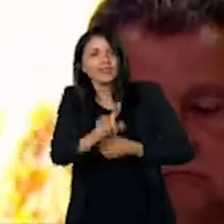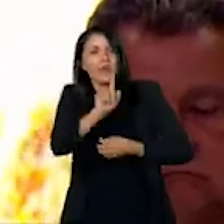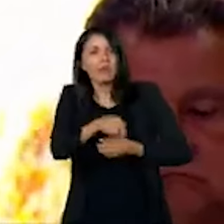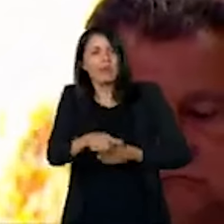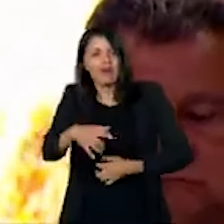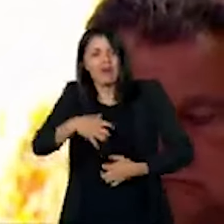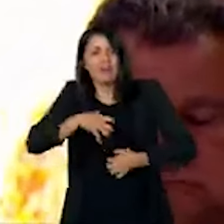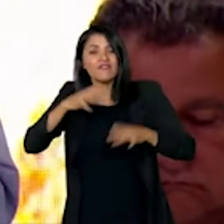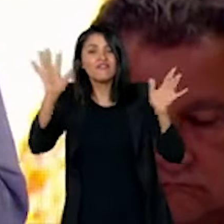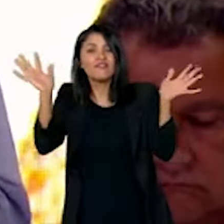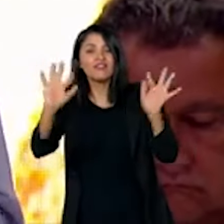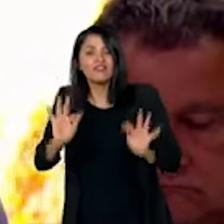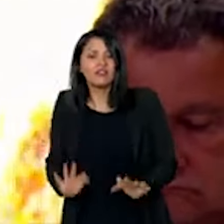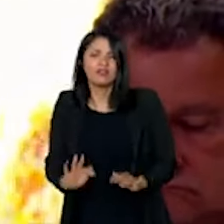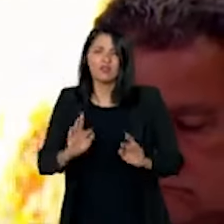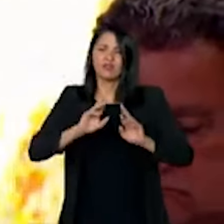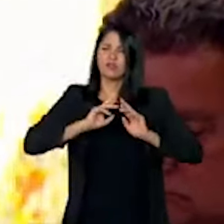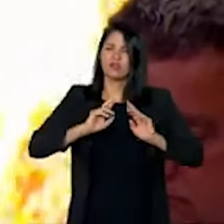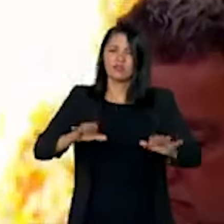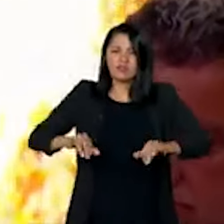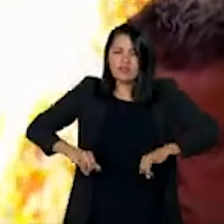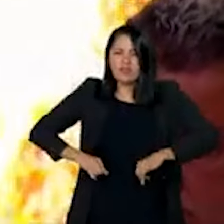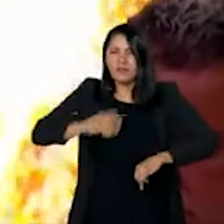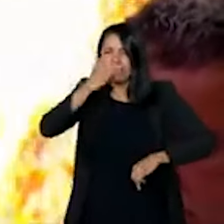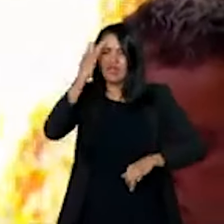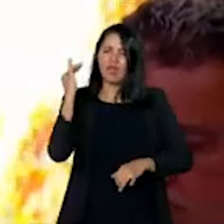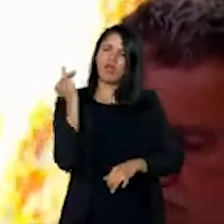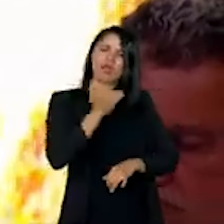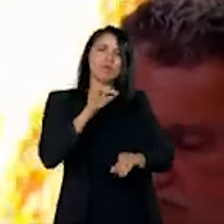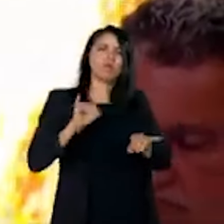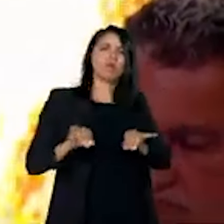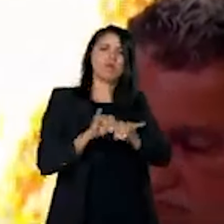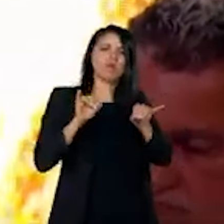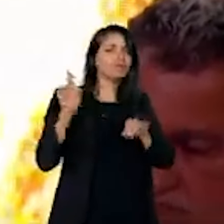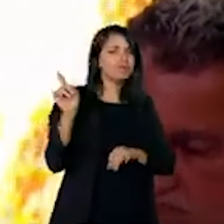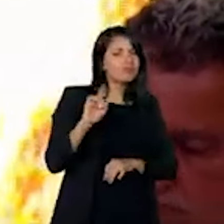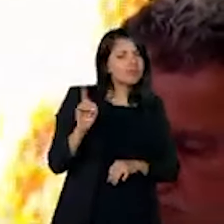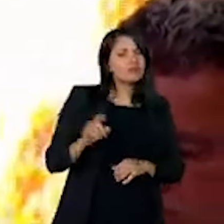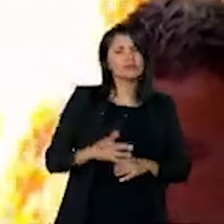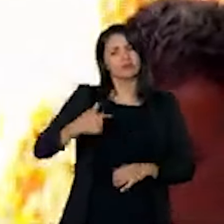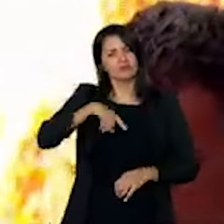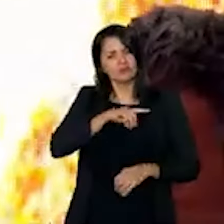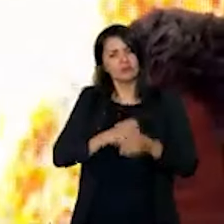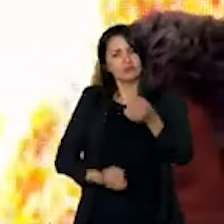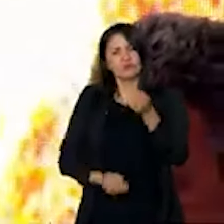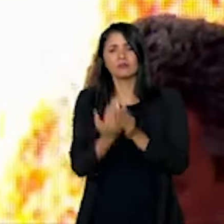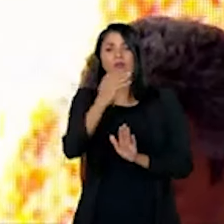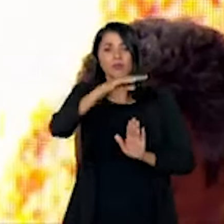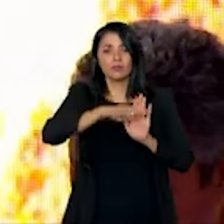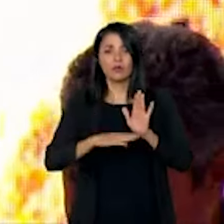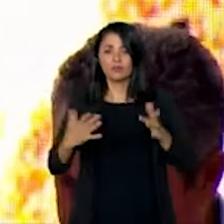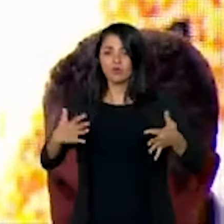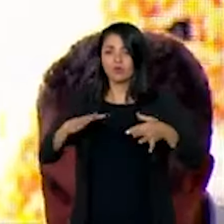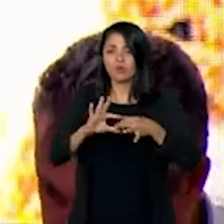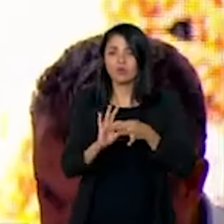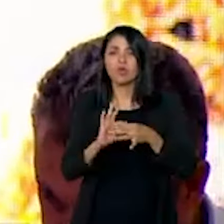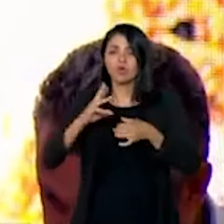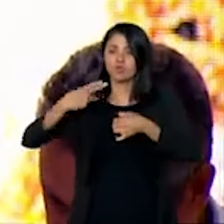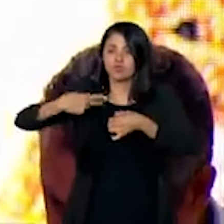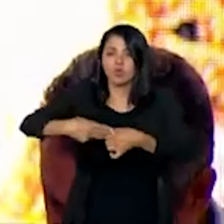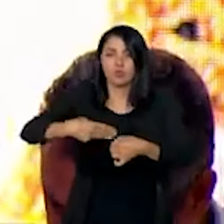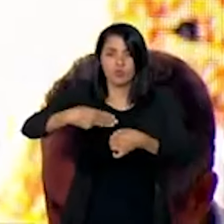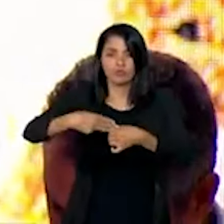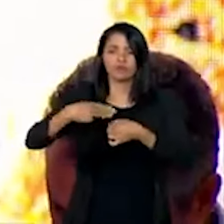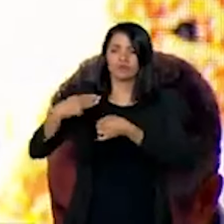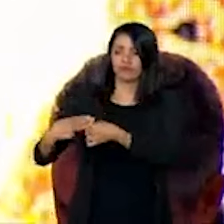para sofrer e para viver com gente falando bobagem nesse país. Nós criamos o programa União com Município